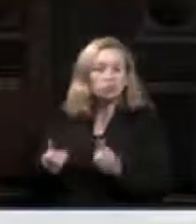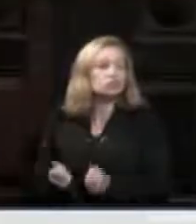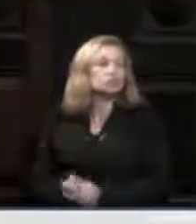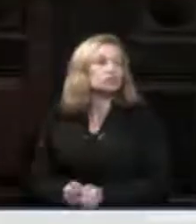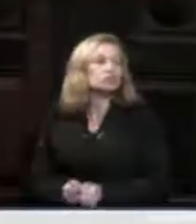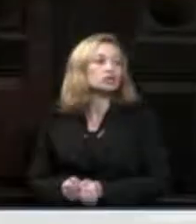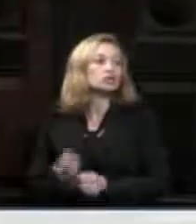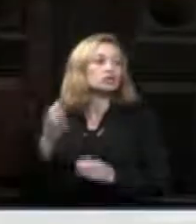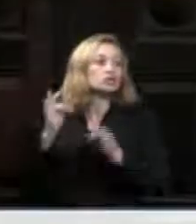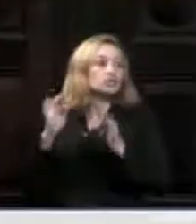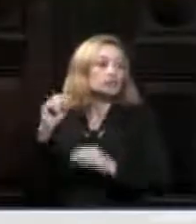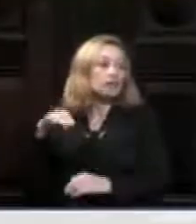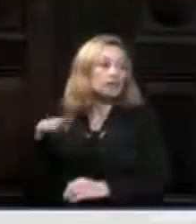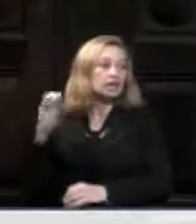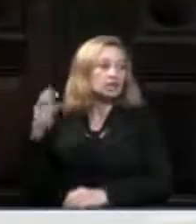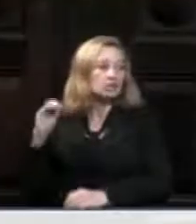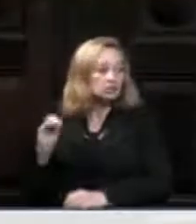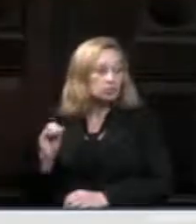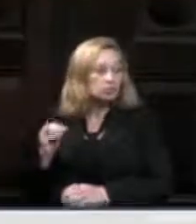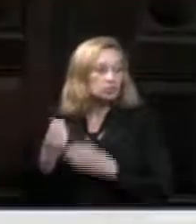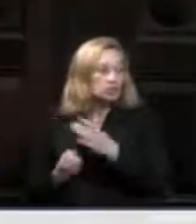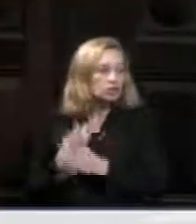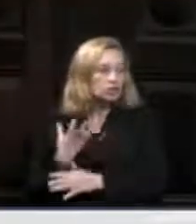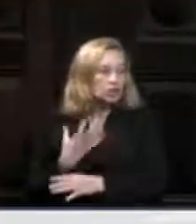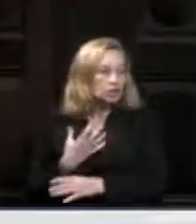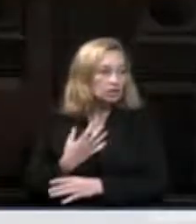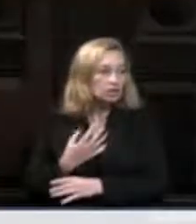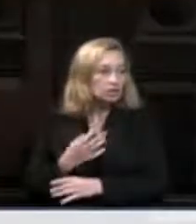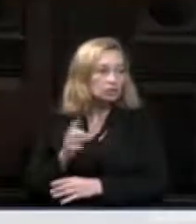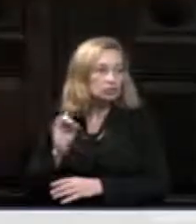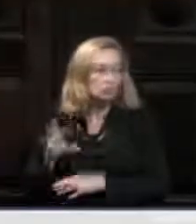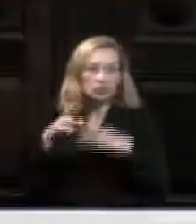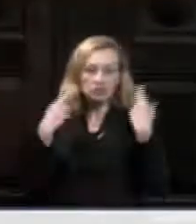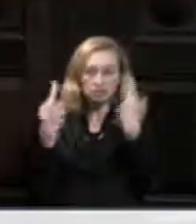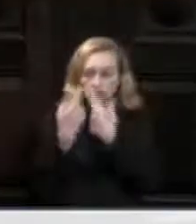grupo técnico, criado especificamente para esse fim.